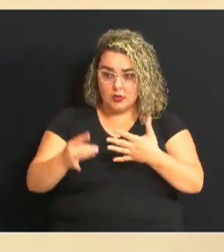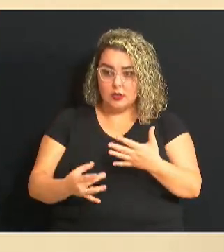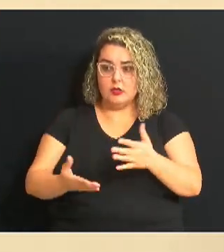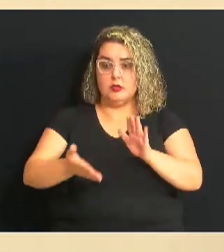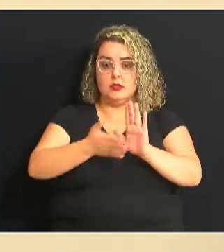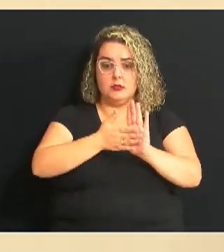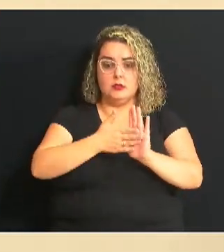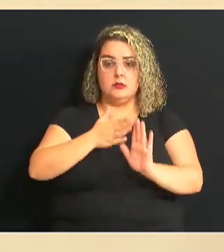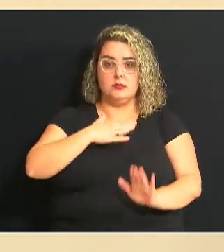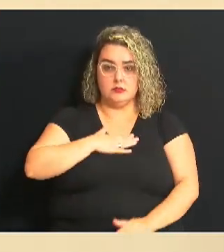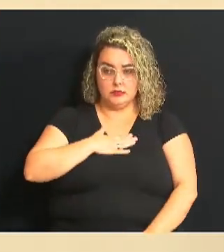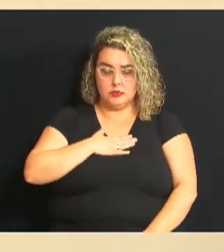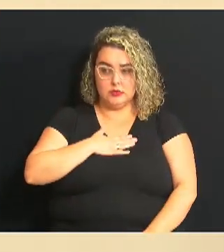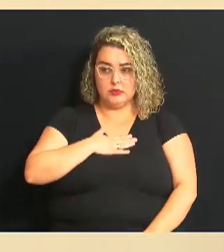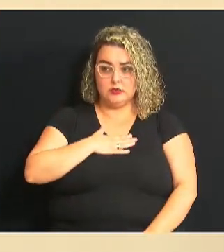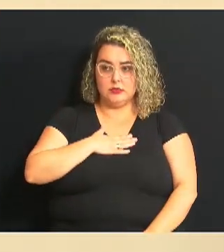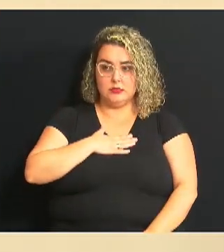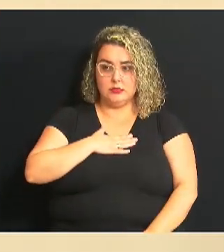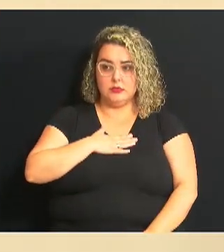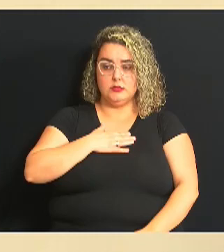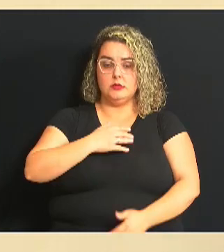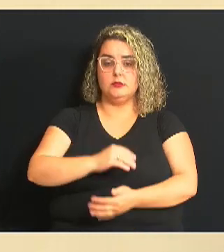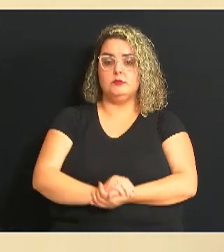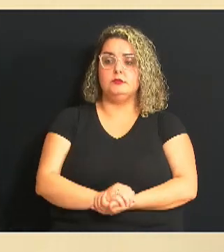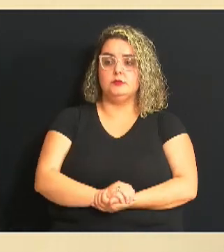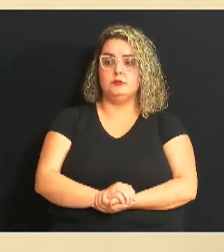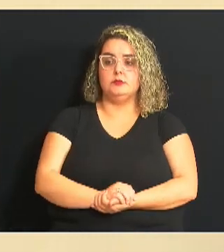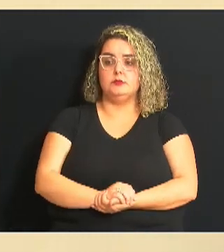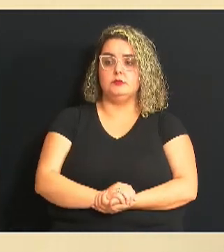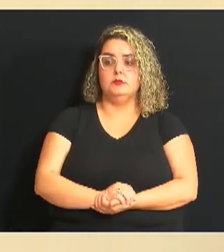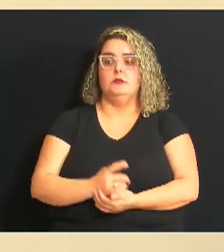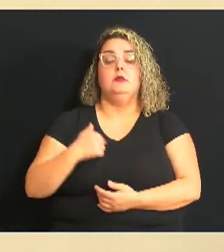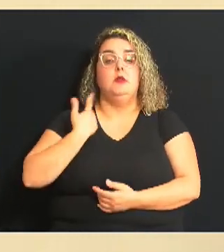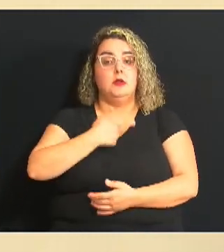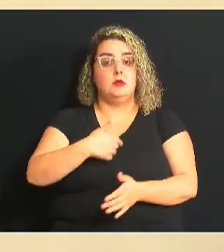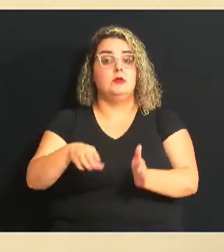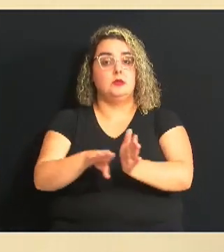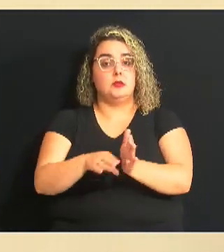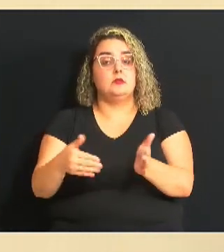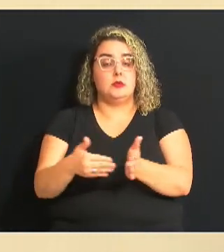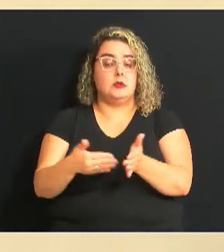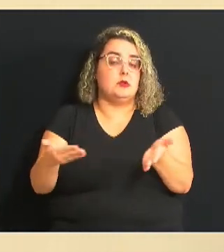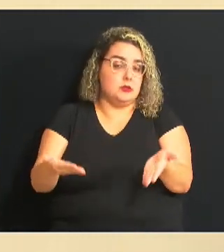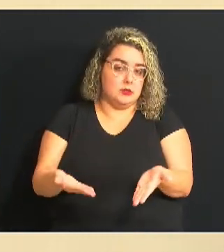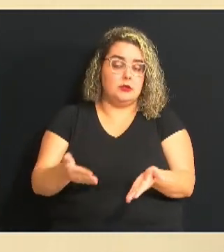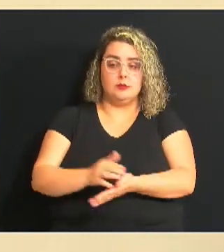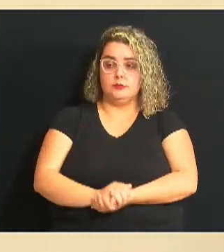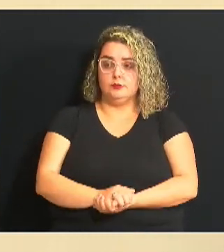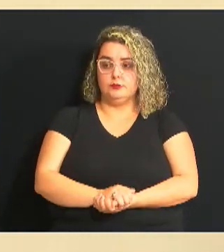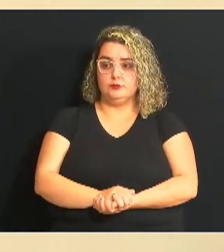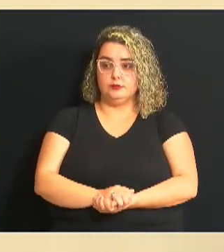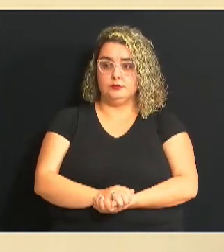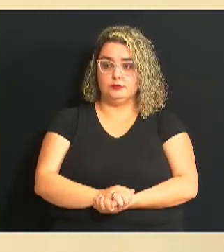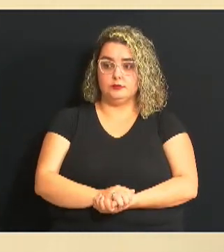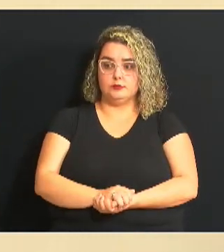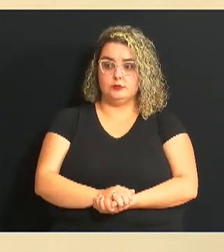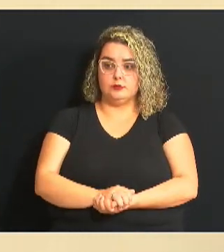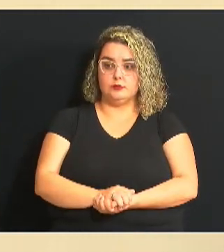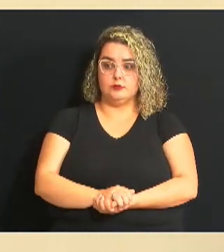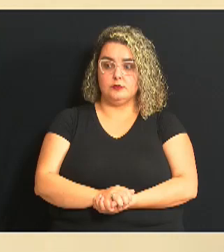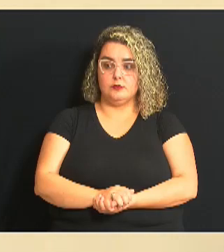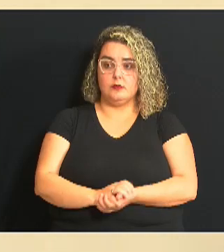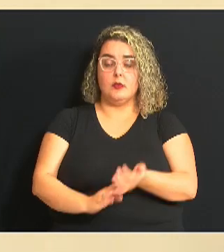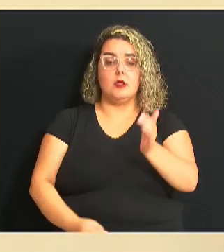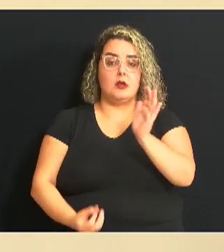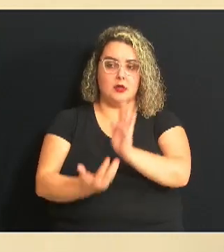proposituras. E, para nós chegarmos até aqui, nós tivemos que elaborar um